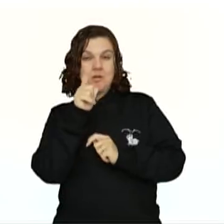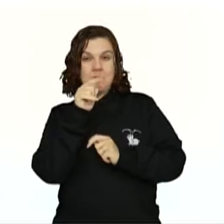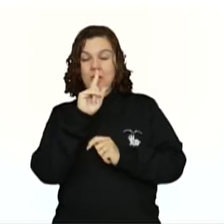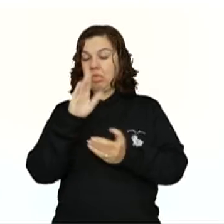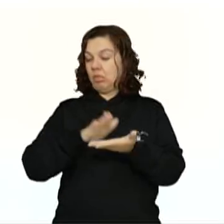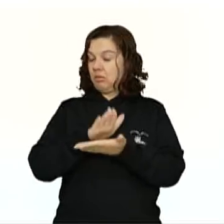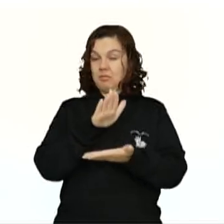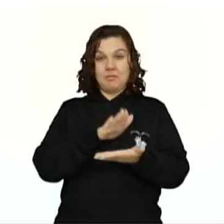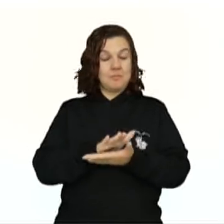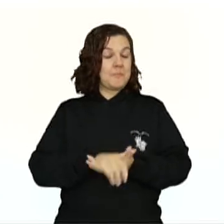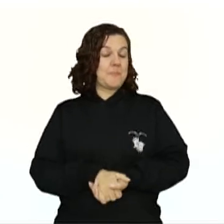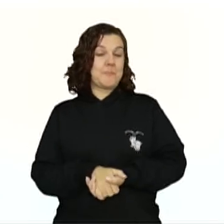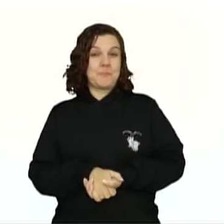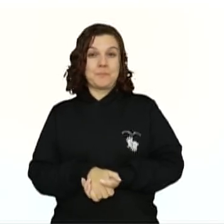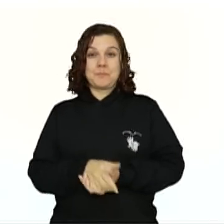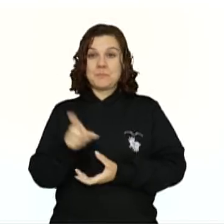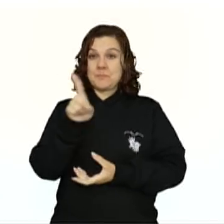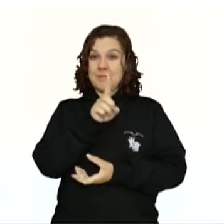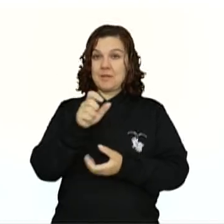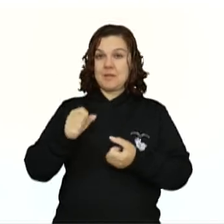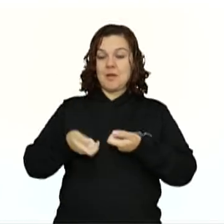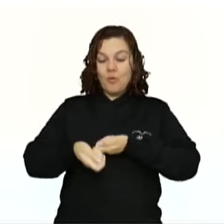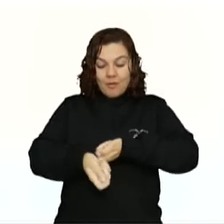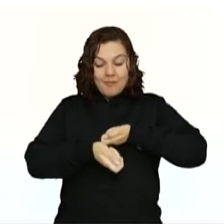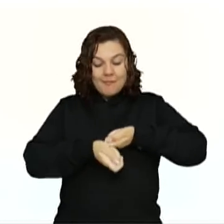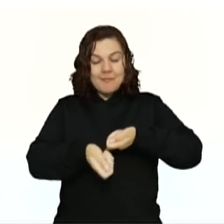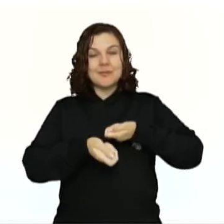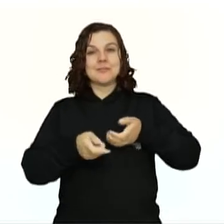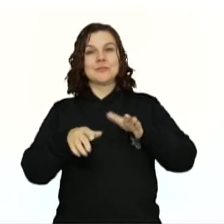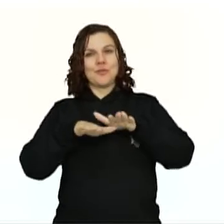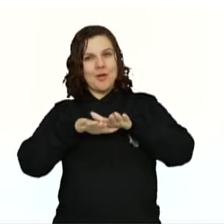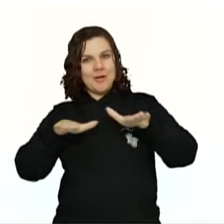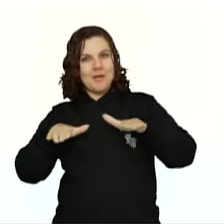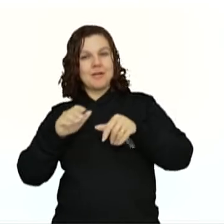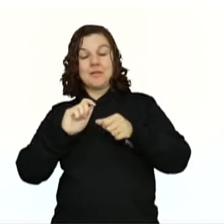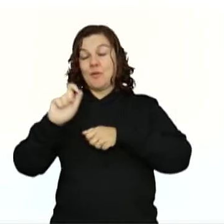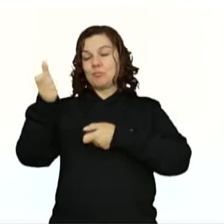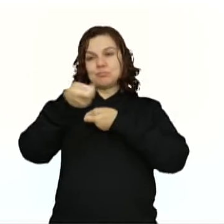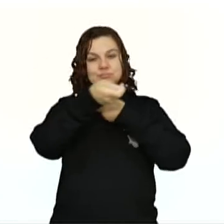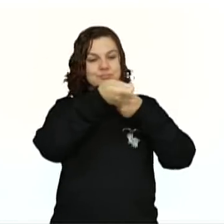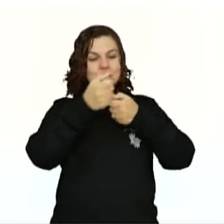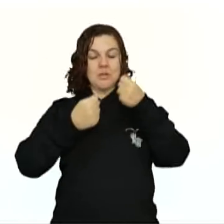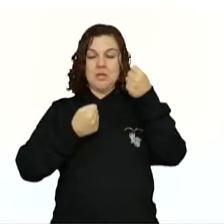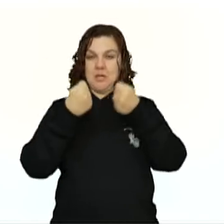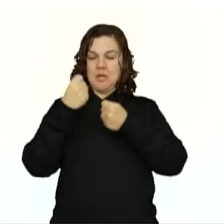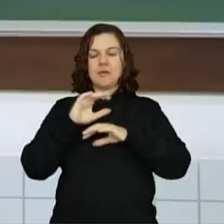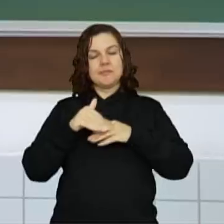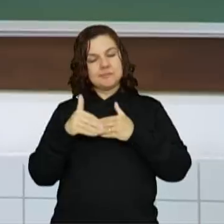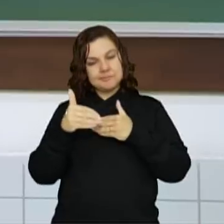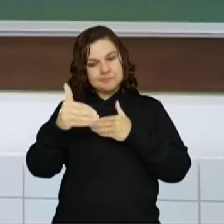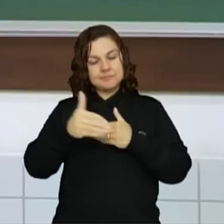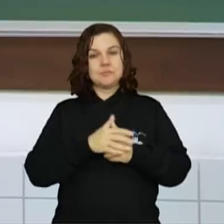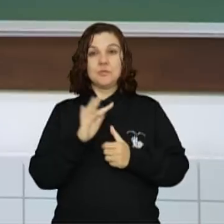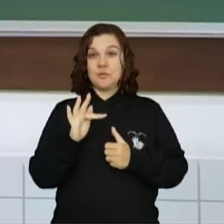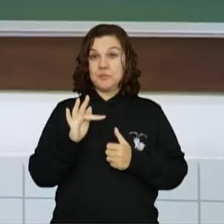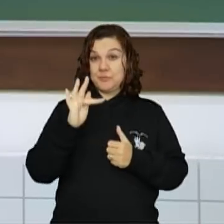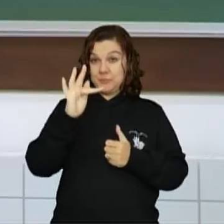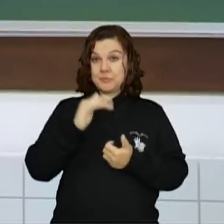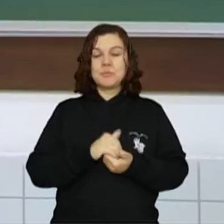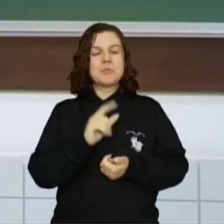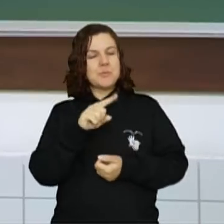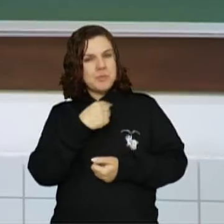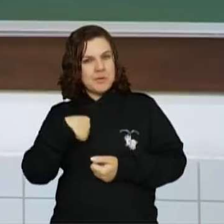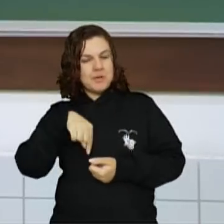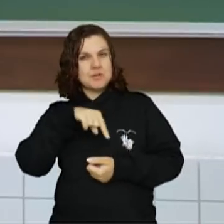não desperdiçando, não lavando calçada, não lavando carro e assim por diante. E no futuro,